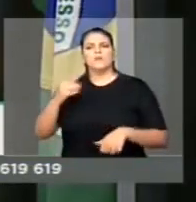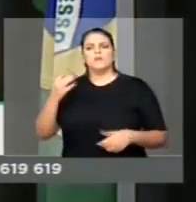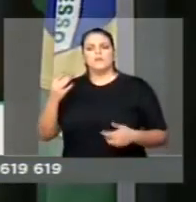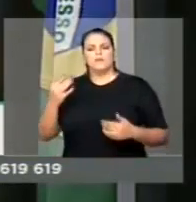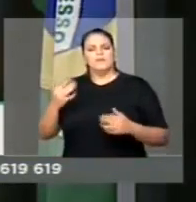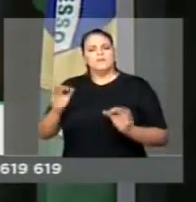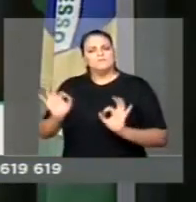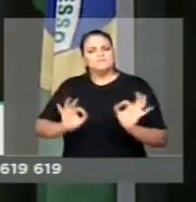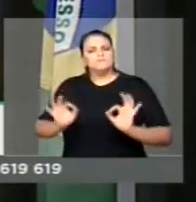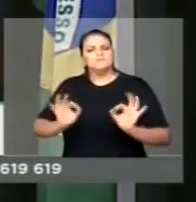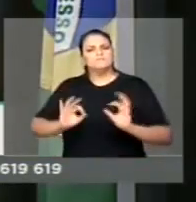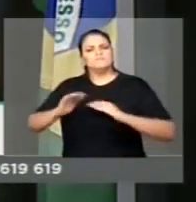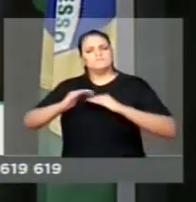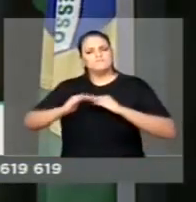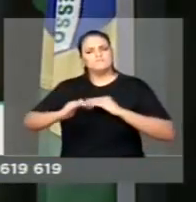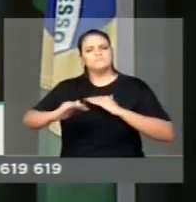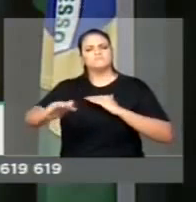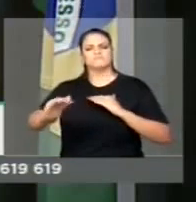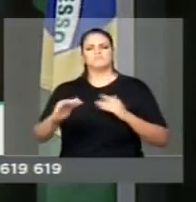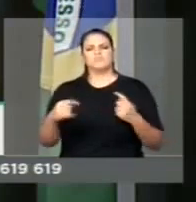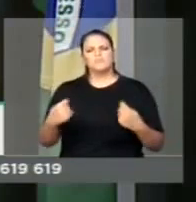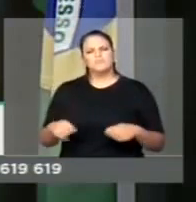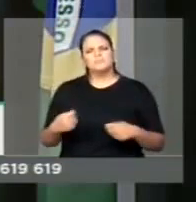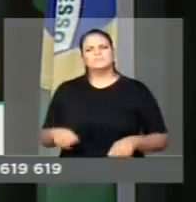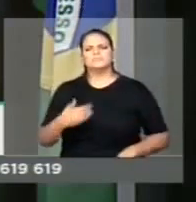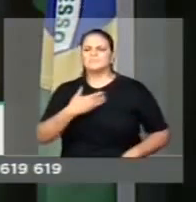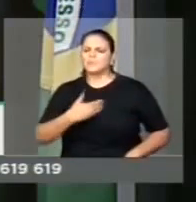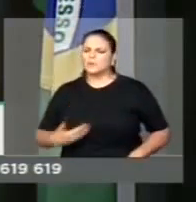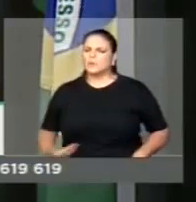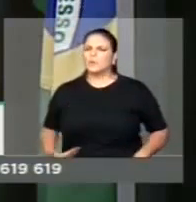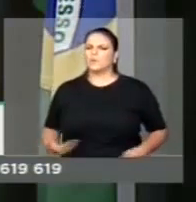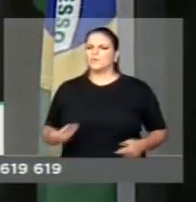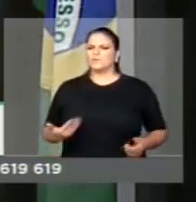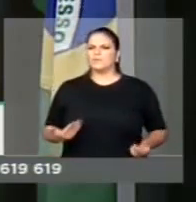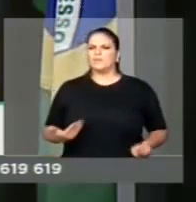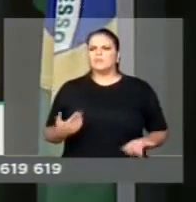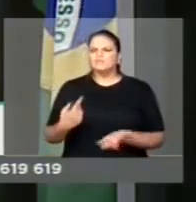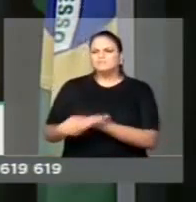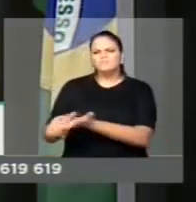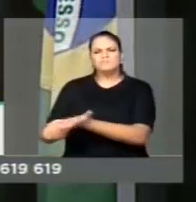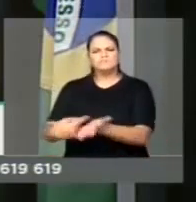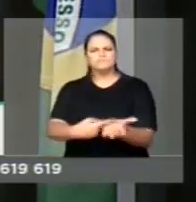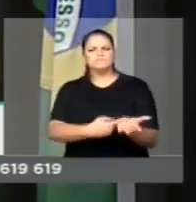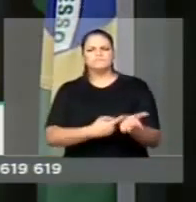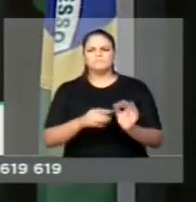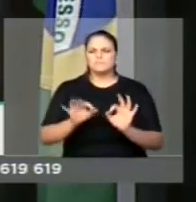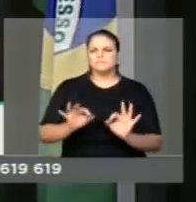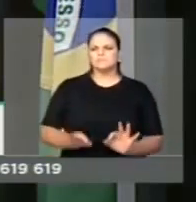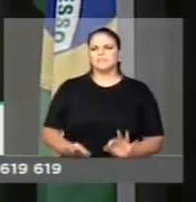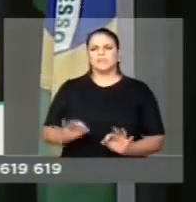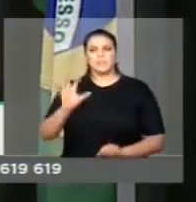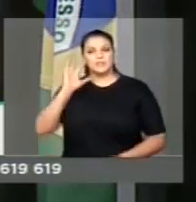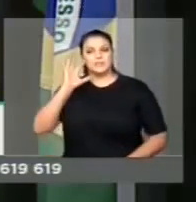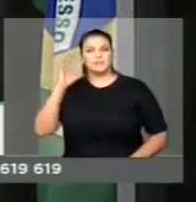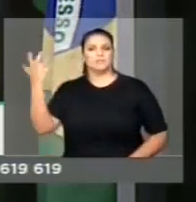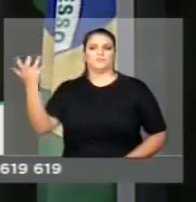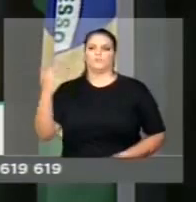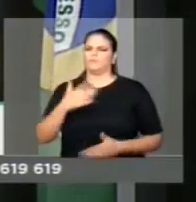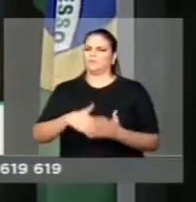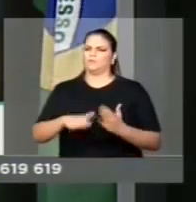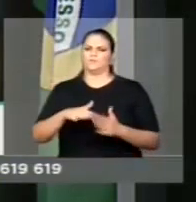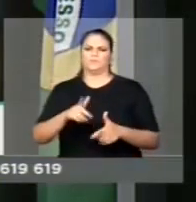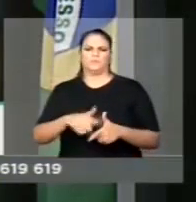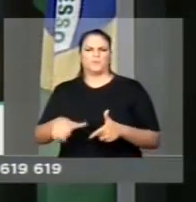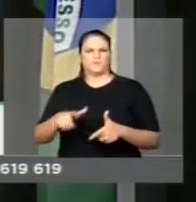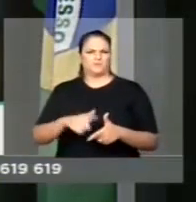de realizar um acordo entre o governo e seus atores sociais para solucionar estes graves problemas nacionais de